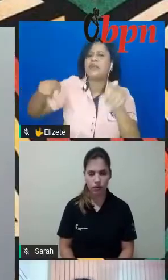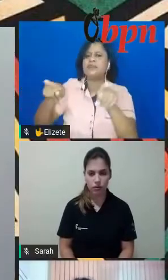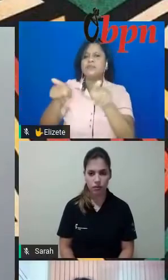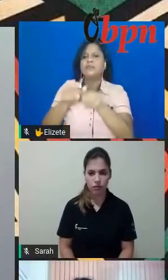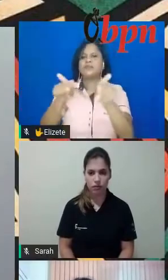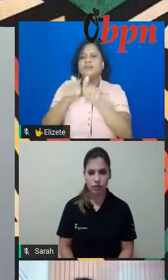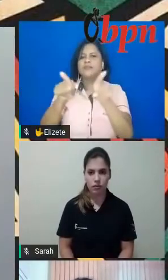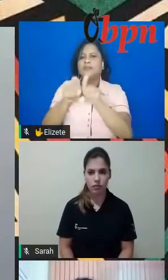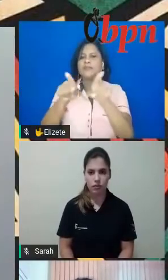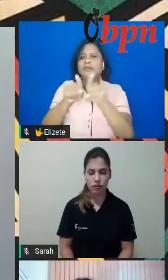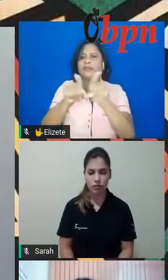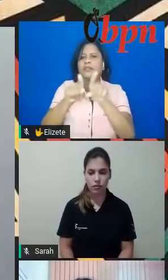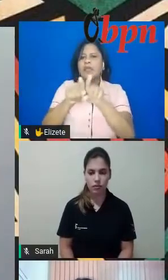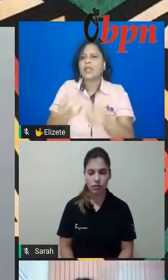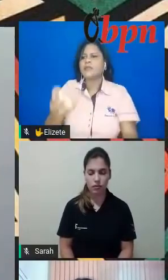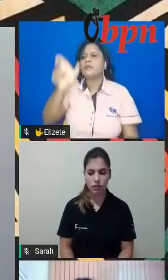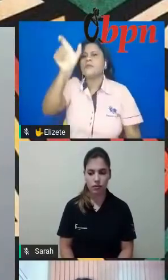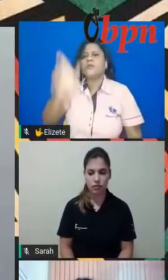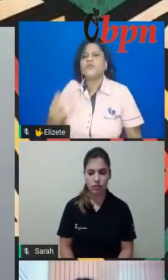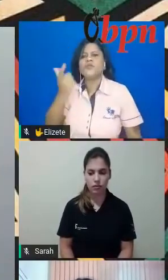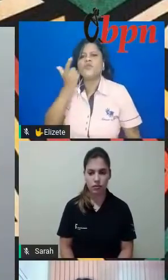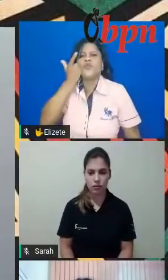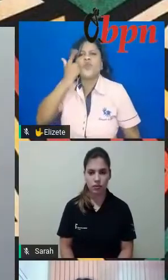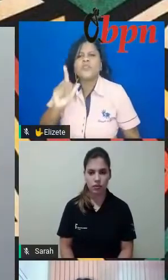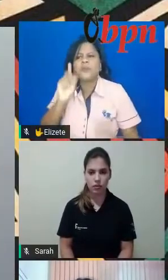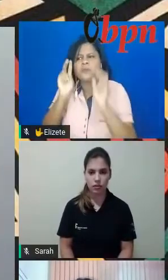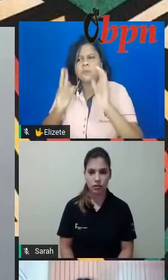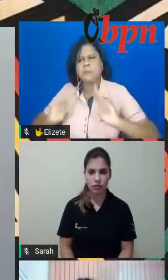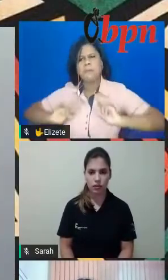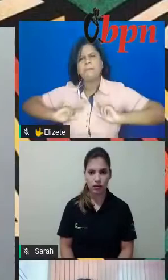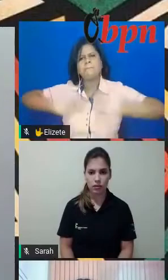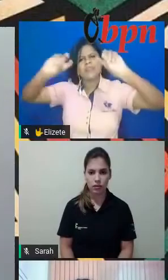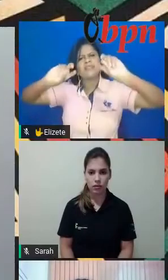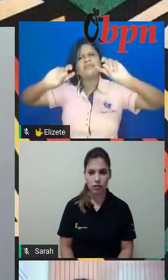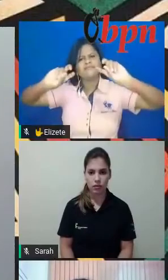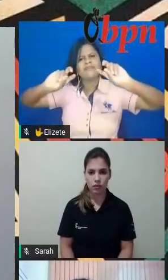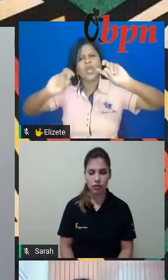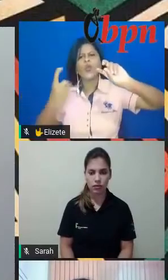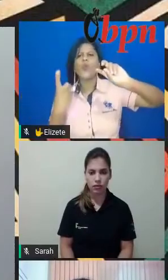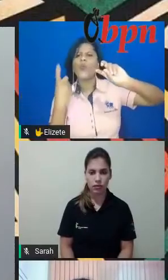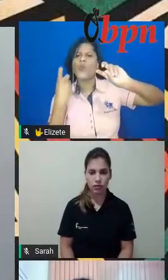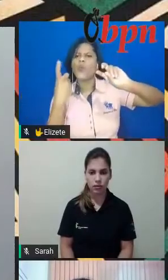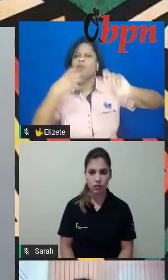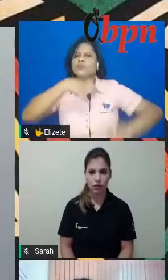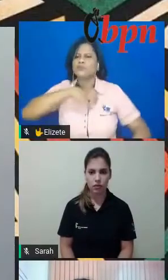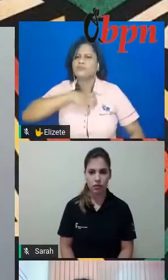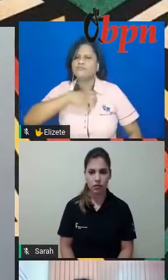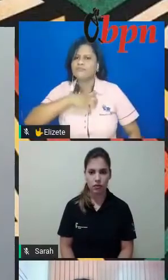que o sujeito conseguiu perceber que era a única maneira dele